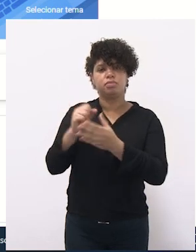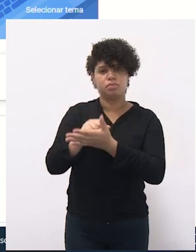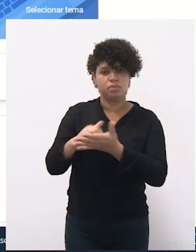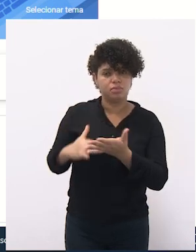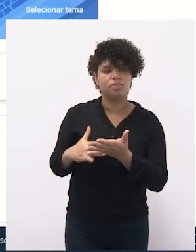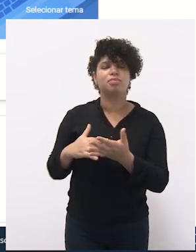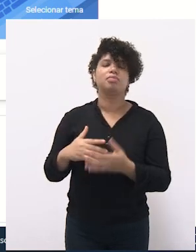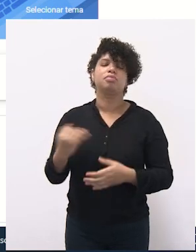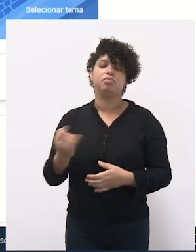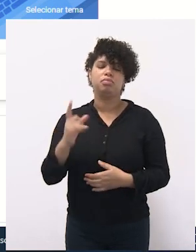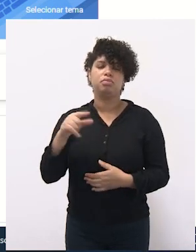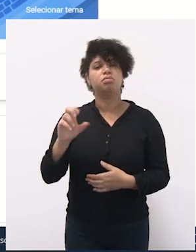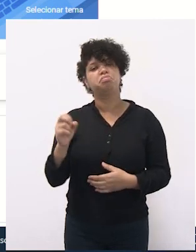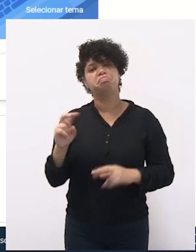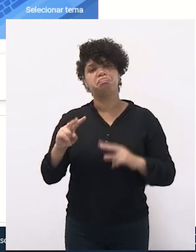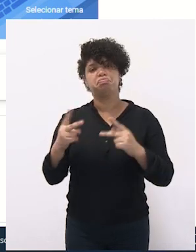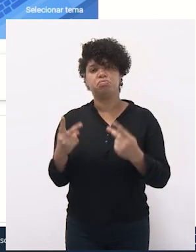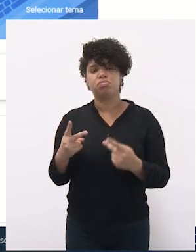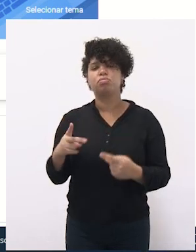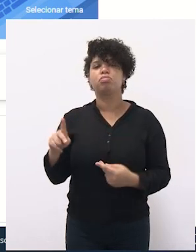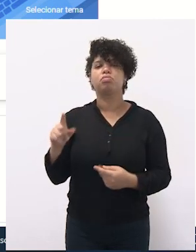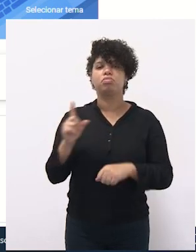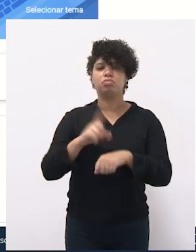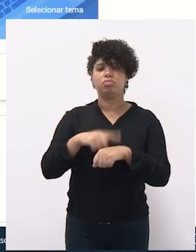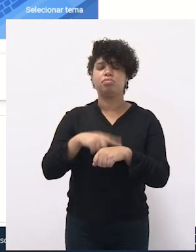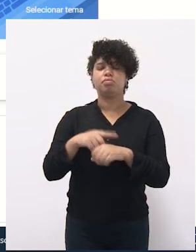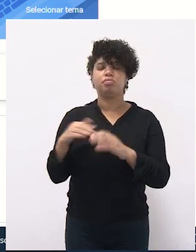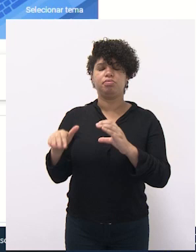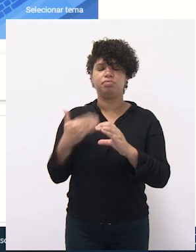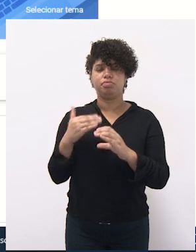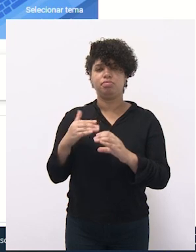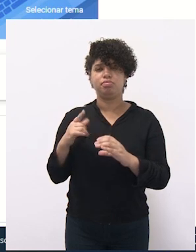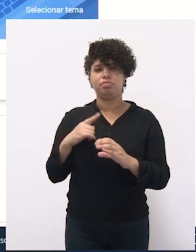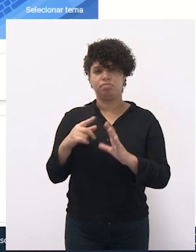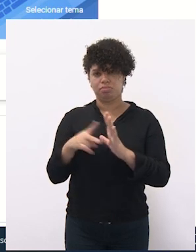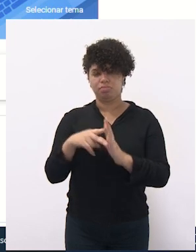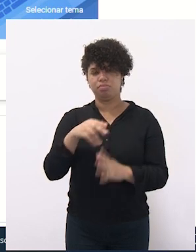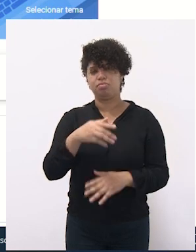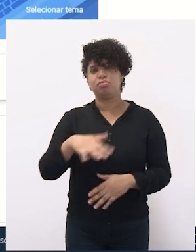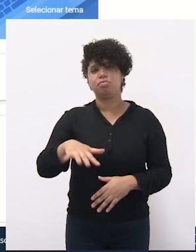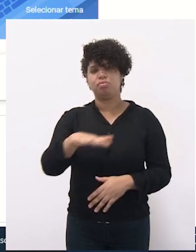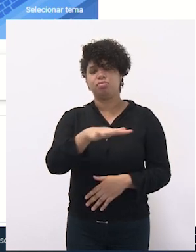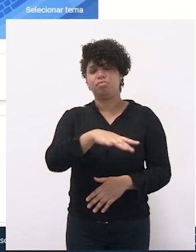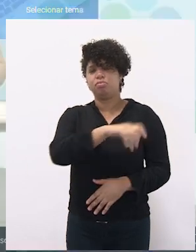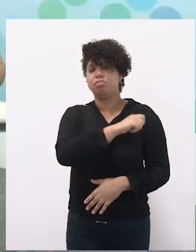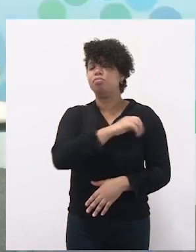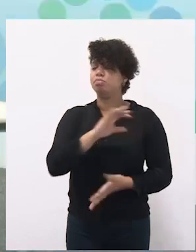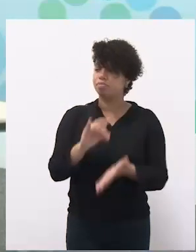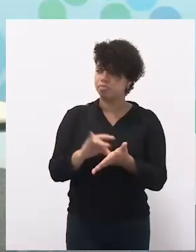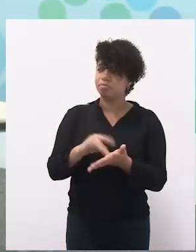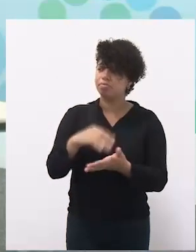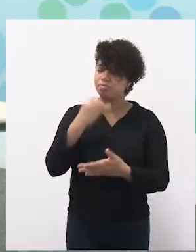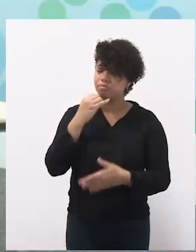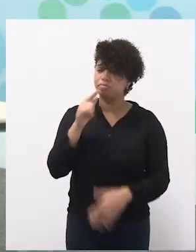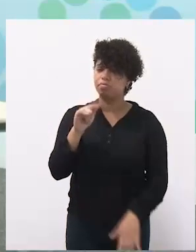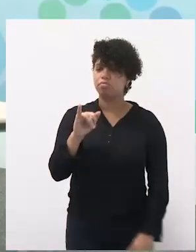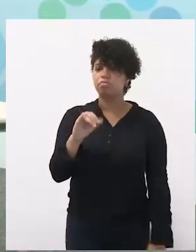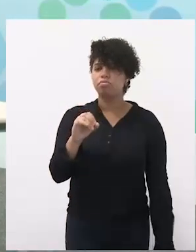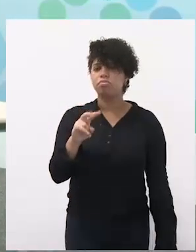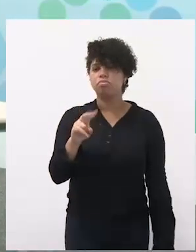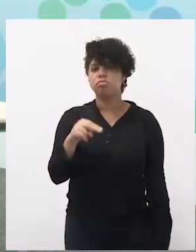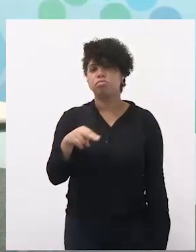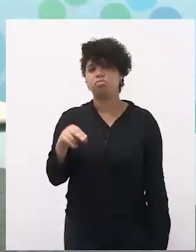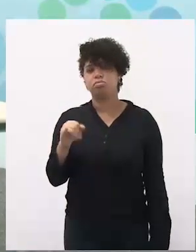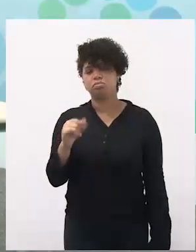quando a gente postar um link. Então, eles sempre são avisados. Ô, Giovanni, essa sua fala é muito importante a gente lembrar uma